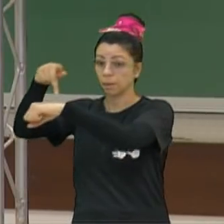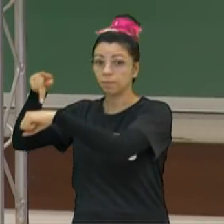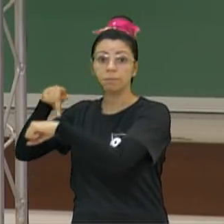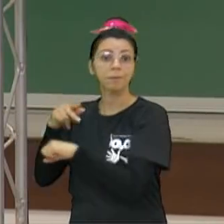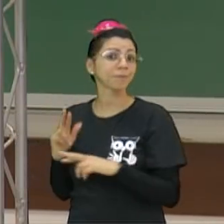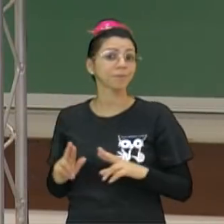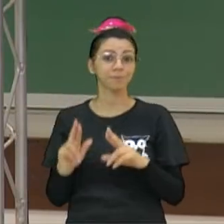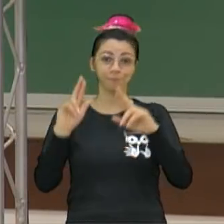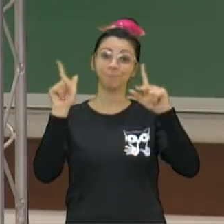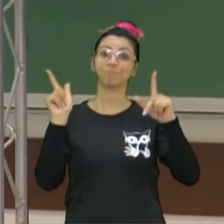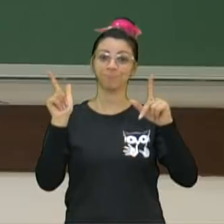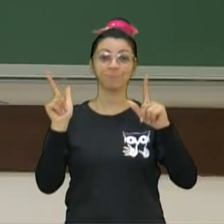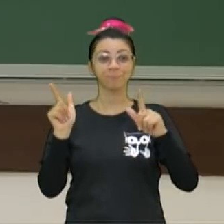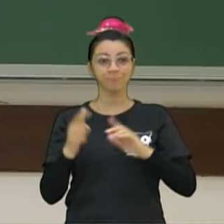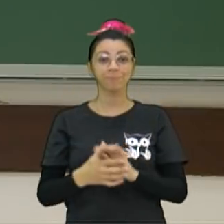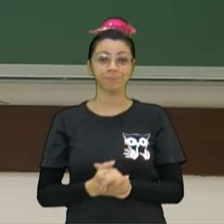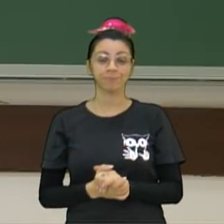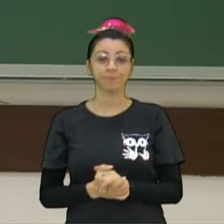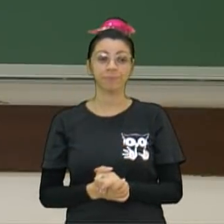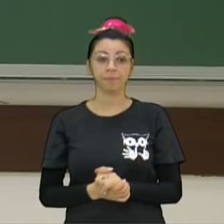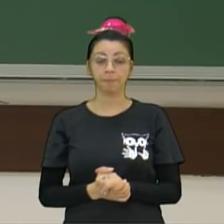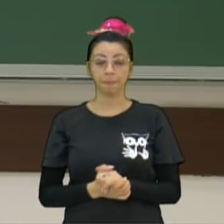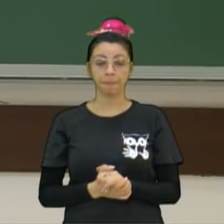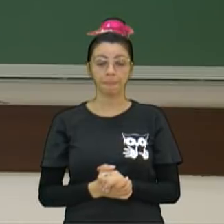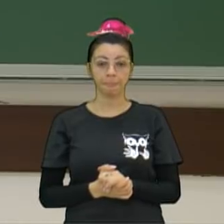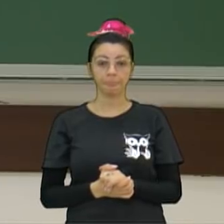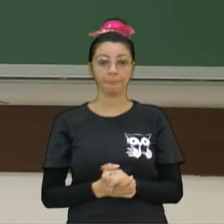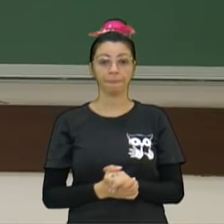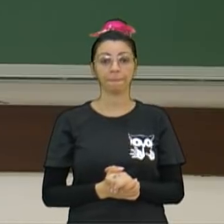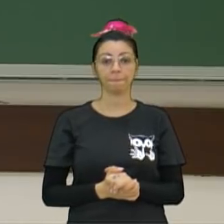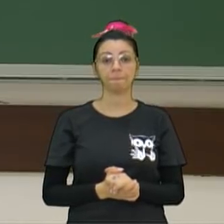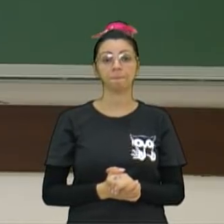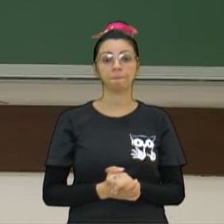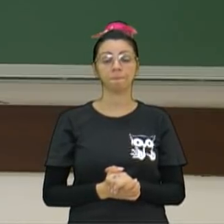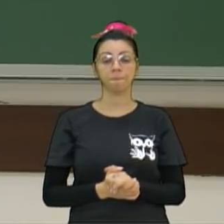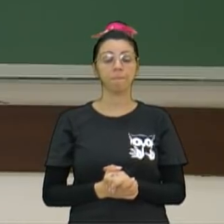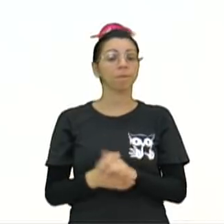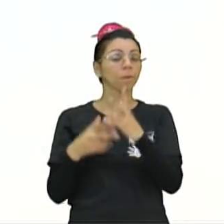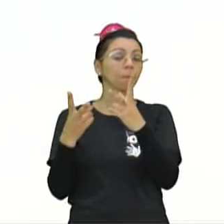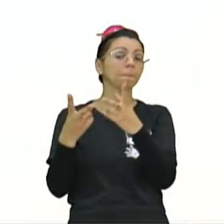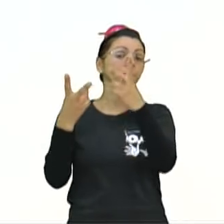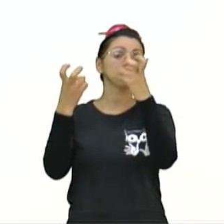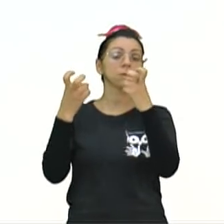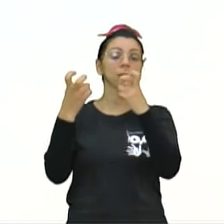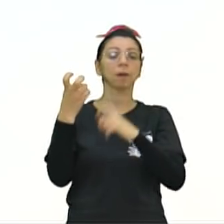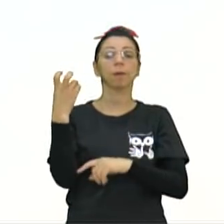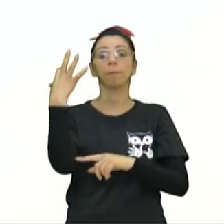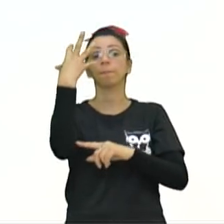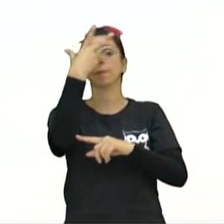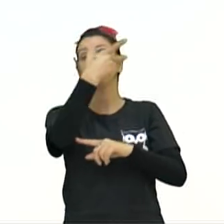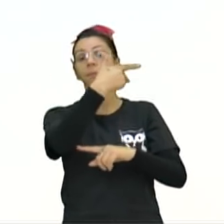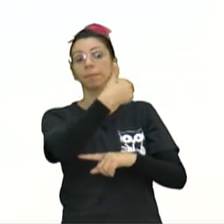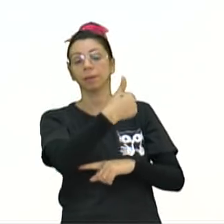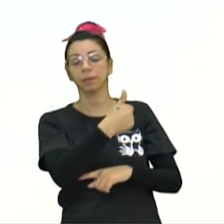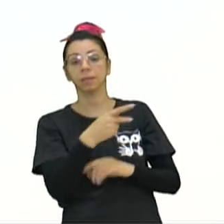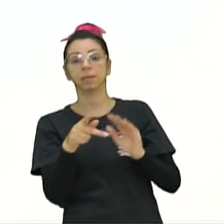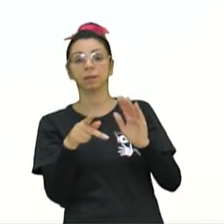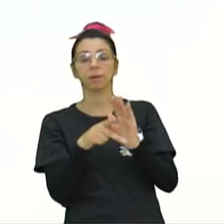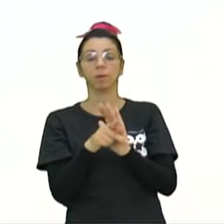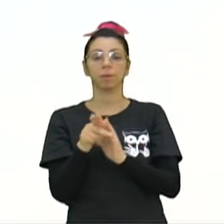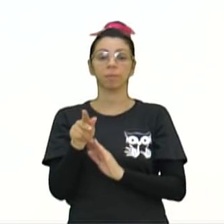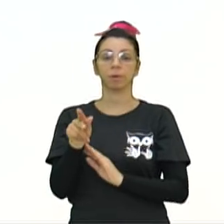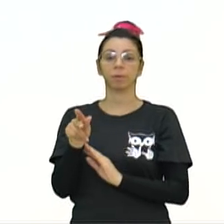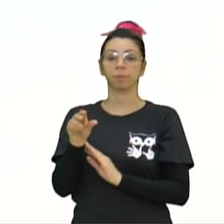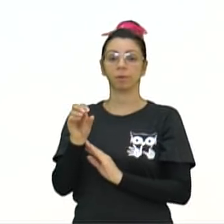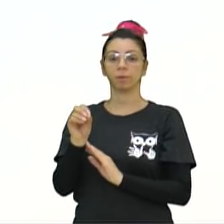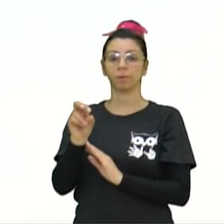países que tem pelo mundo, certo? Então vamos analisar mais algumas, né? Observem aqui uma beleza oriental, né?